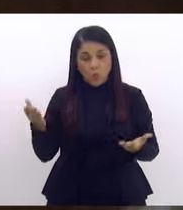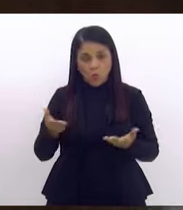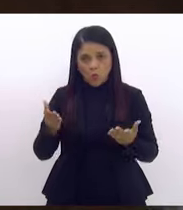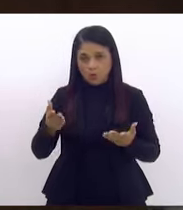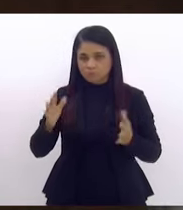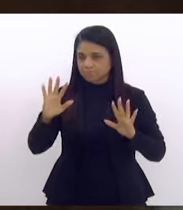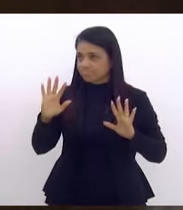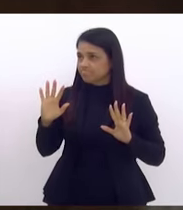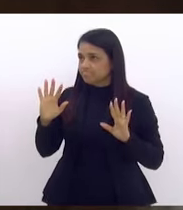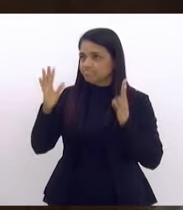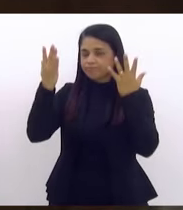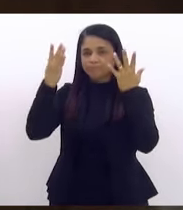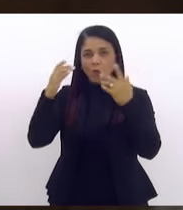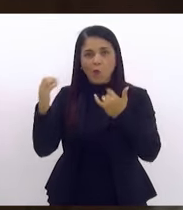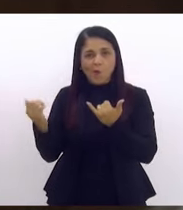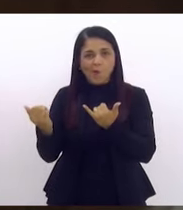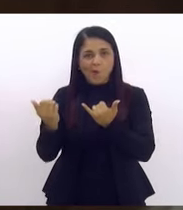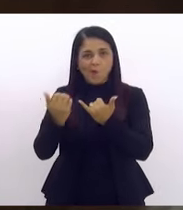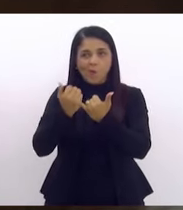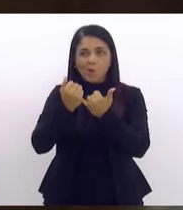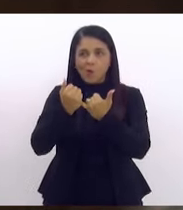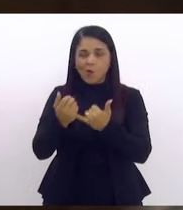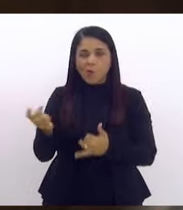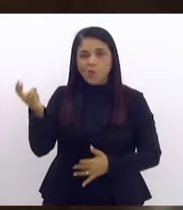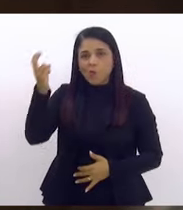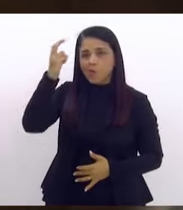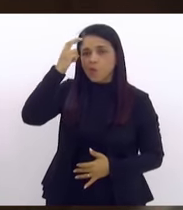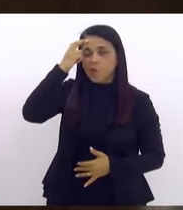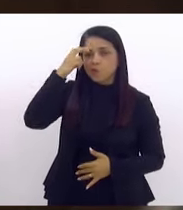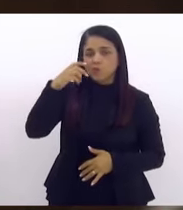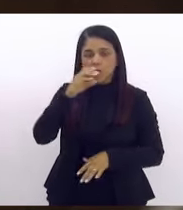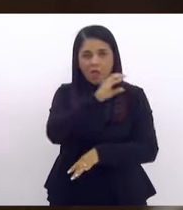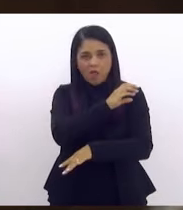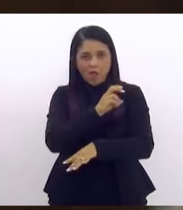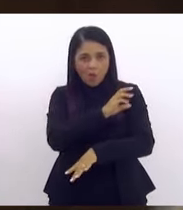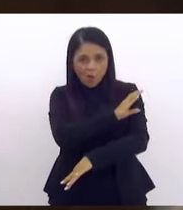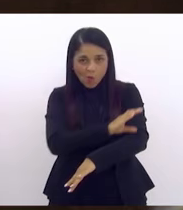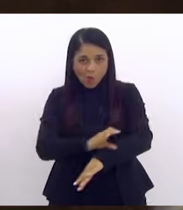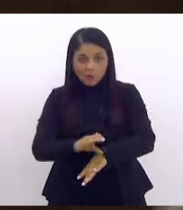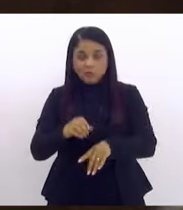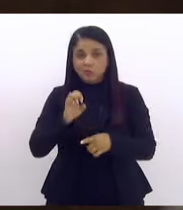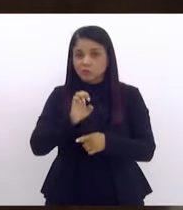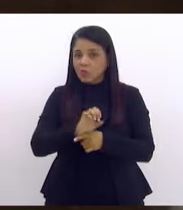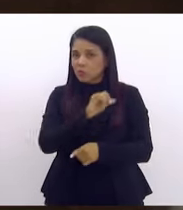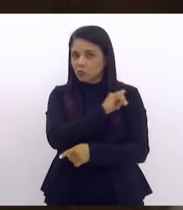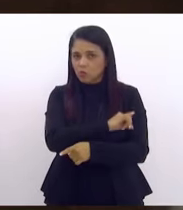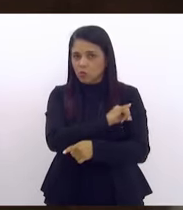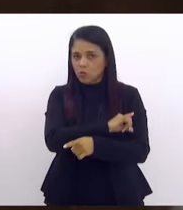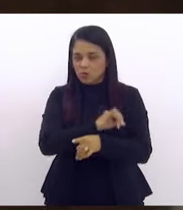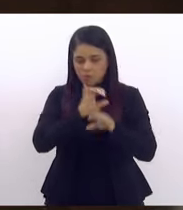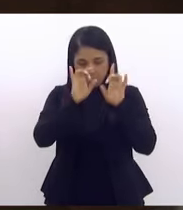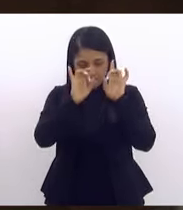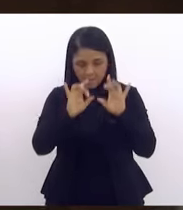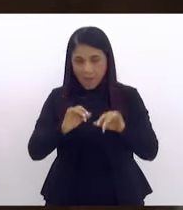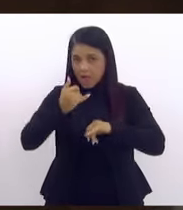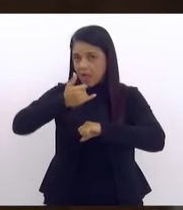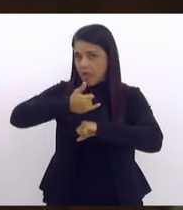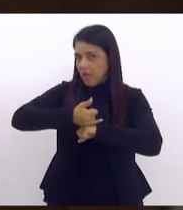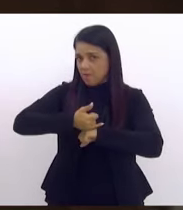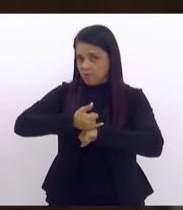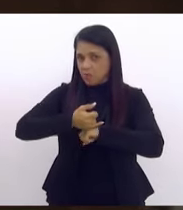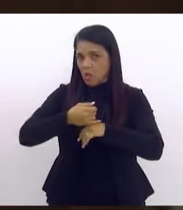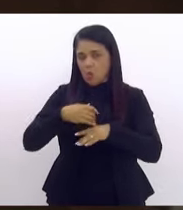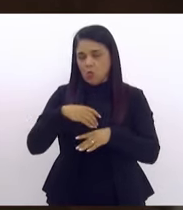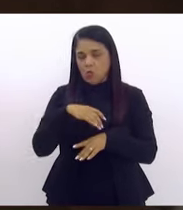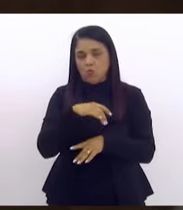uma manifestação cultural genuína do Rio de Janeiro e que não é genuína exclusivamente da capital, da cidade